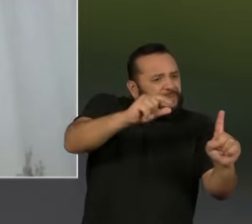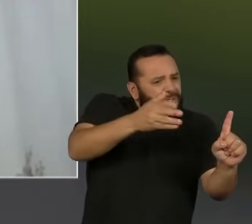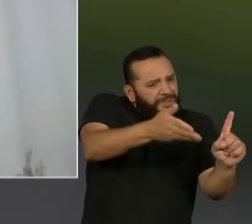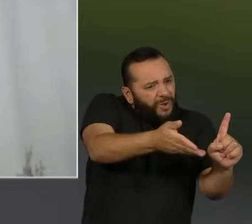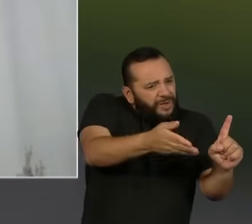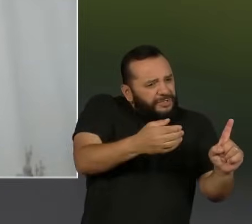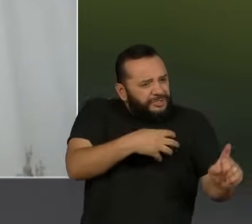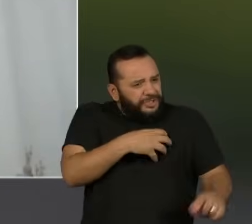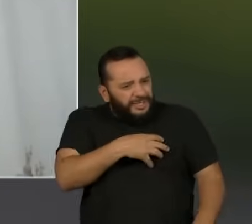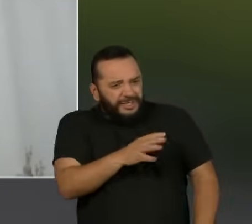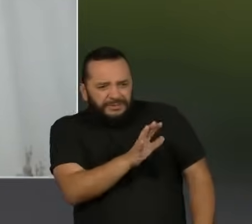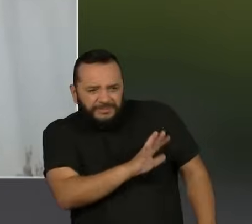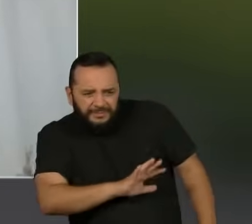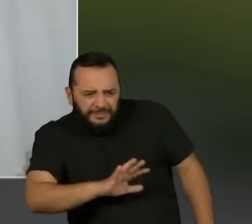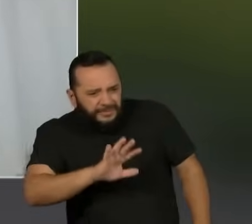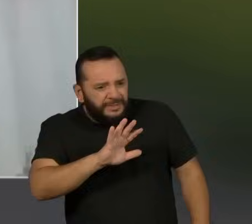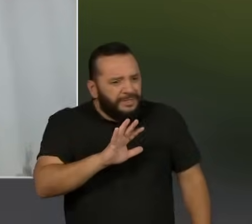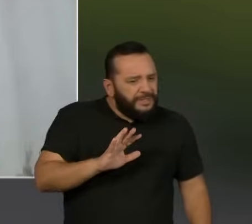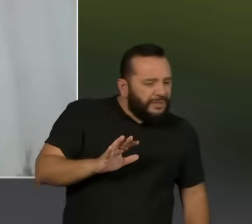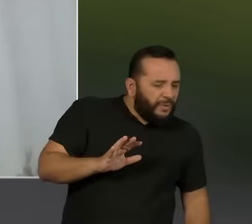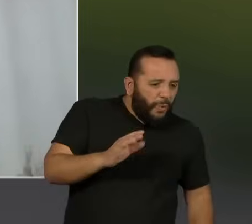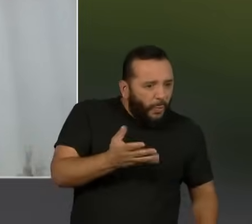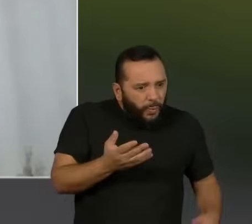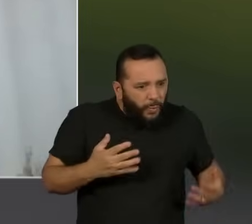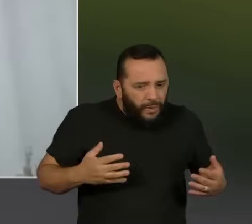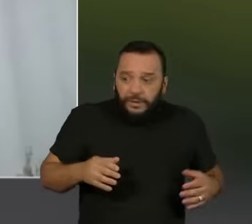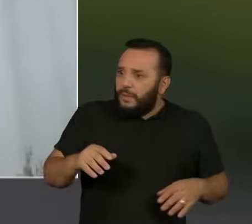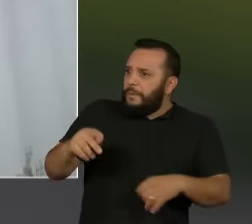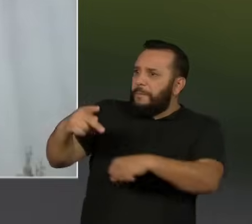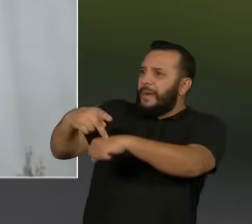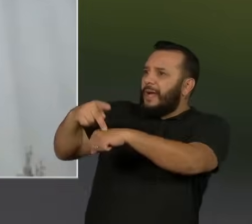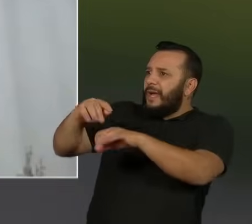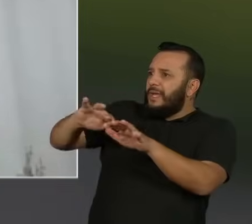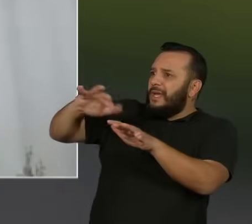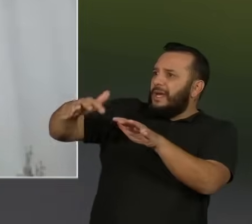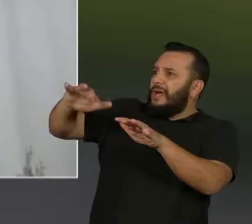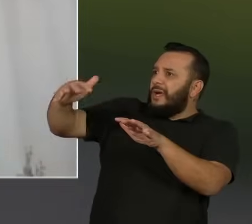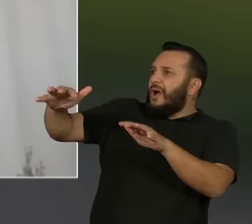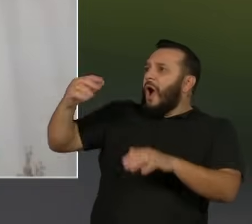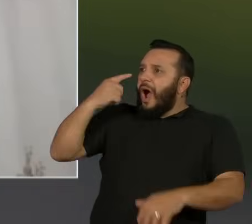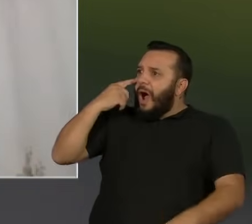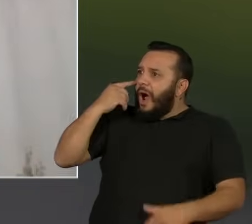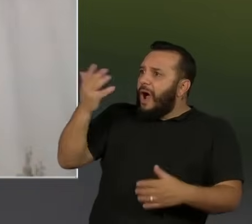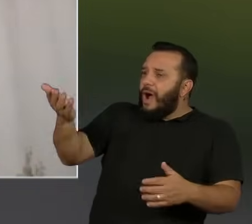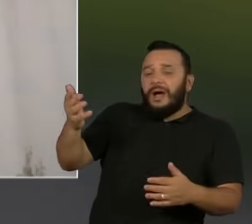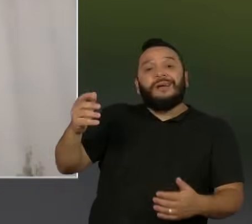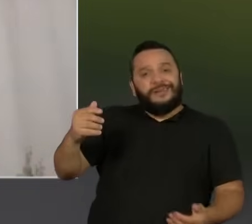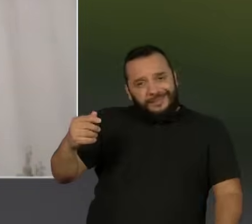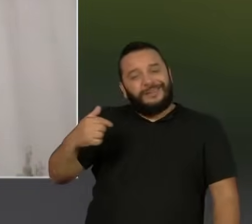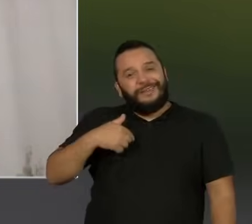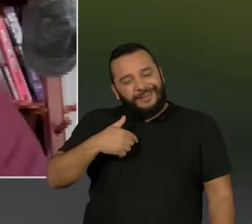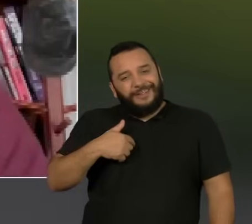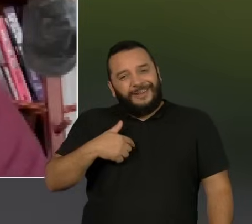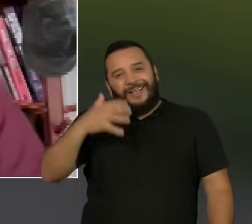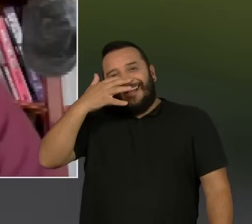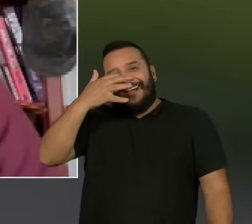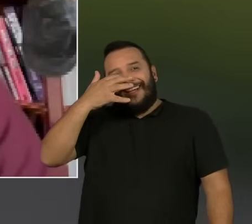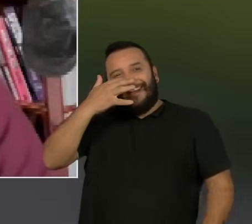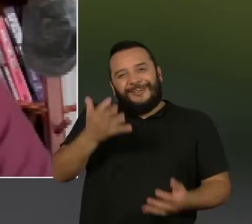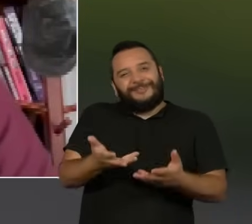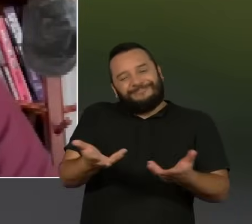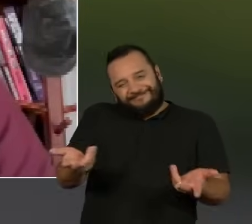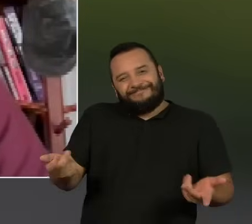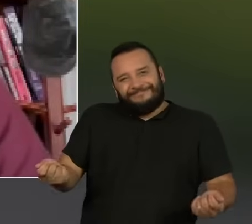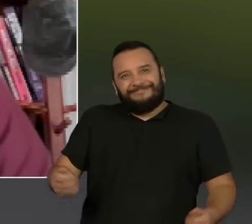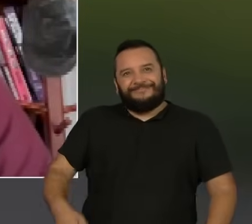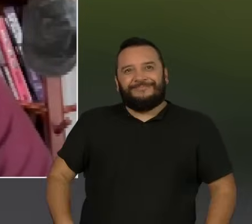o formato das pedras, da montanha. Então, assim, eu fiquei muito maravilhado.